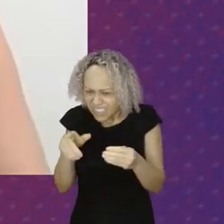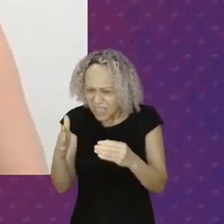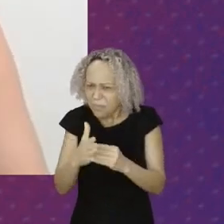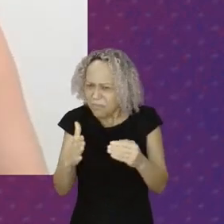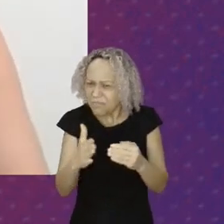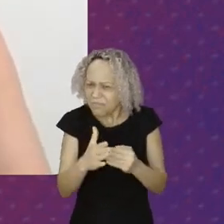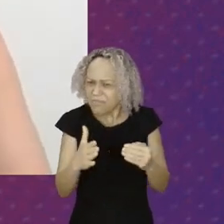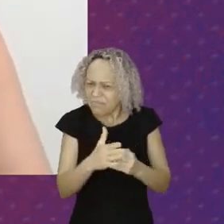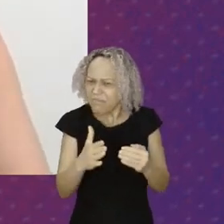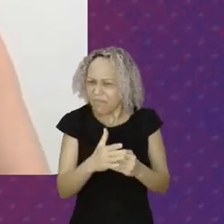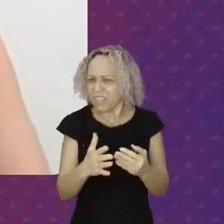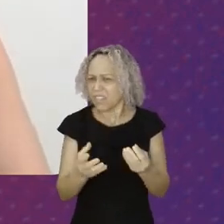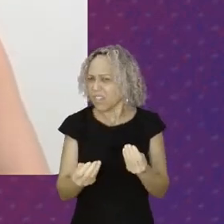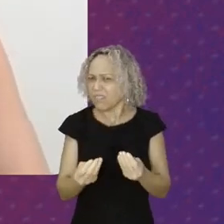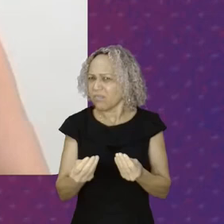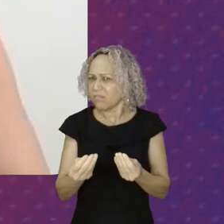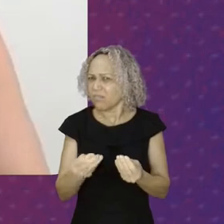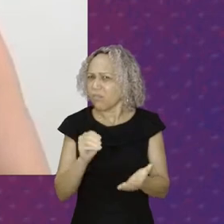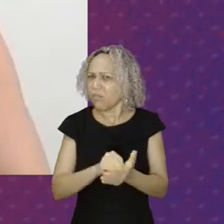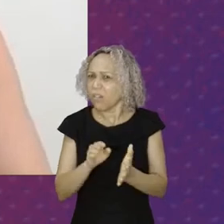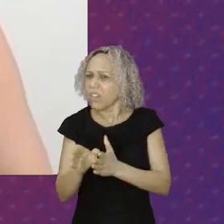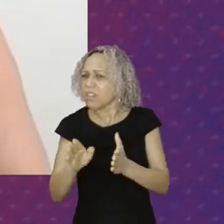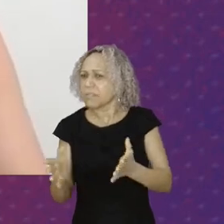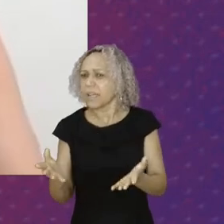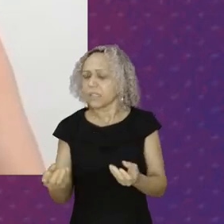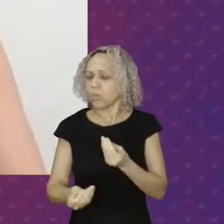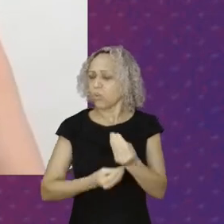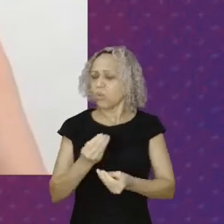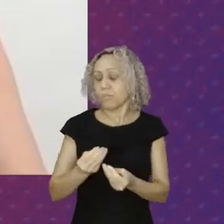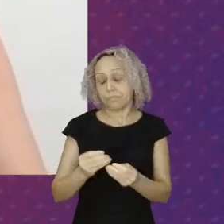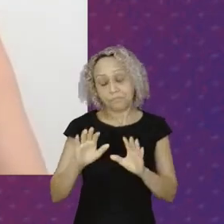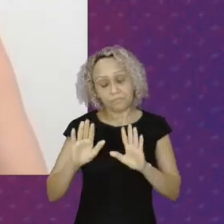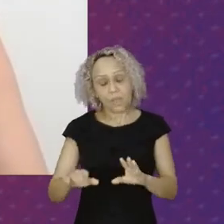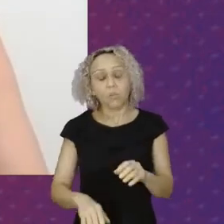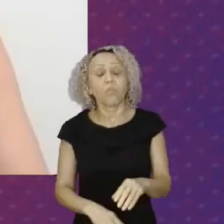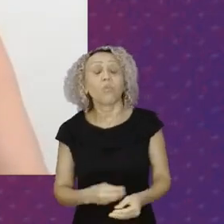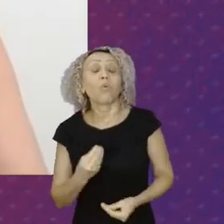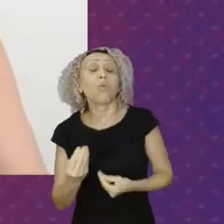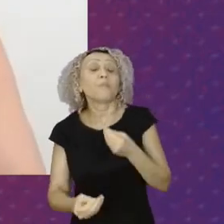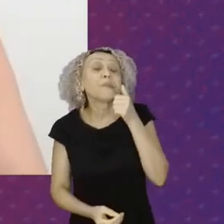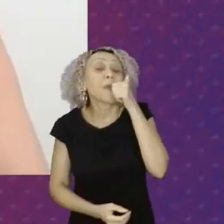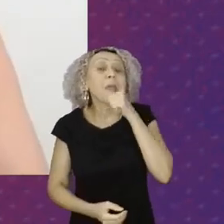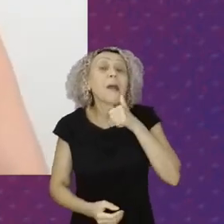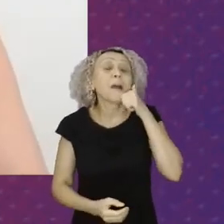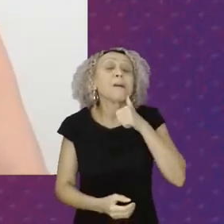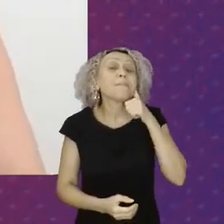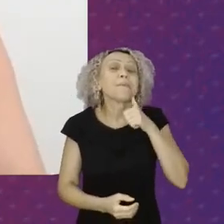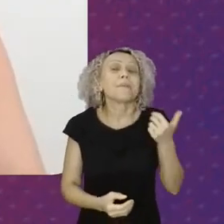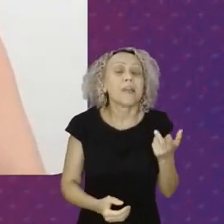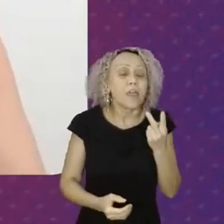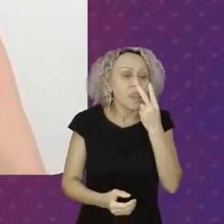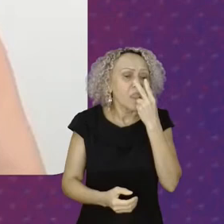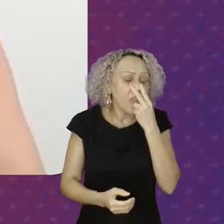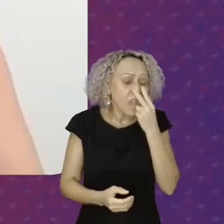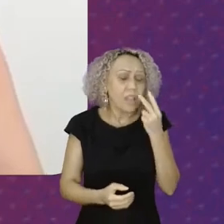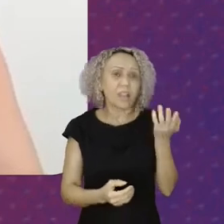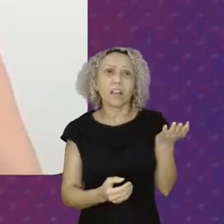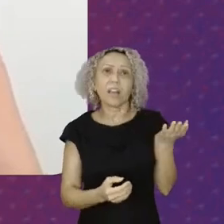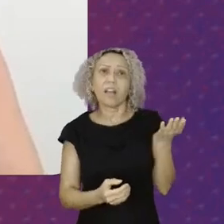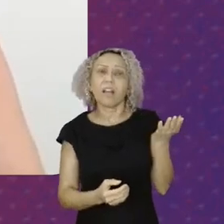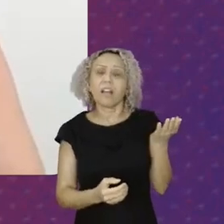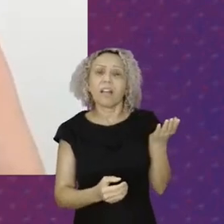com deficiência é recebida nos diferentes espaços? Será que lhe é dada